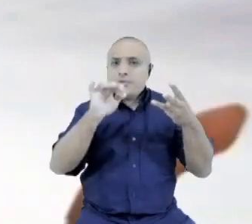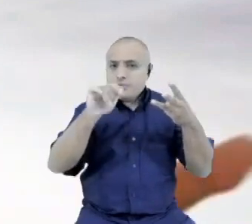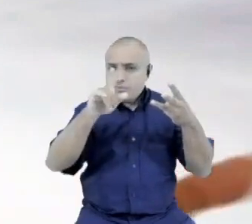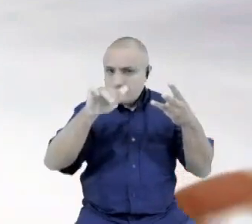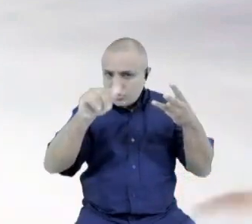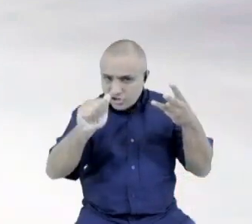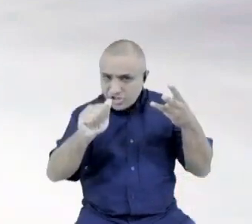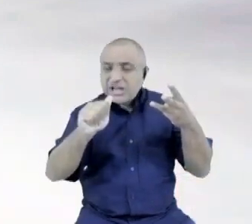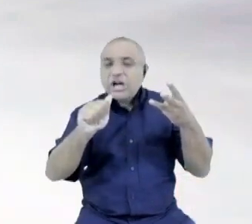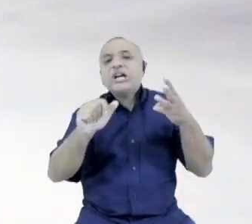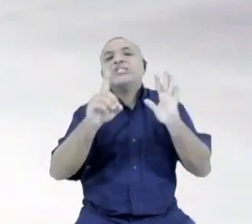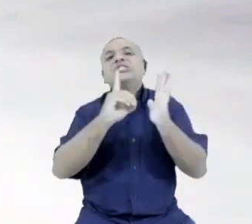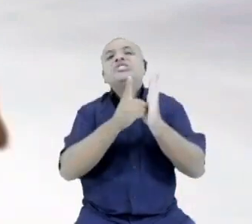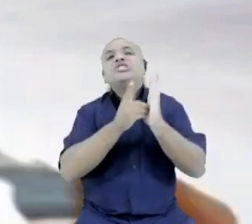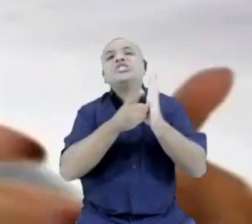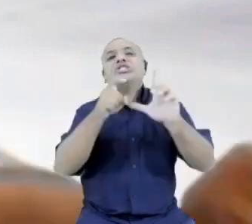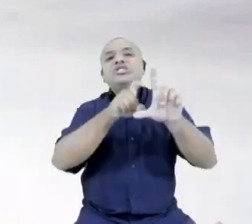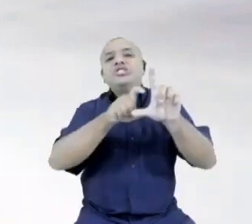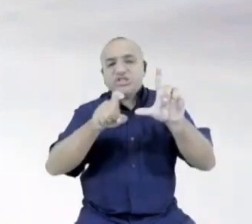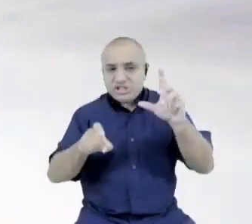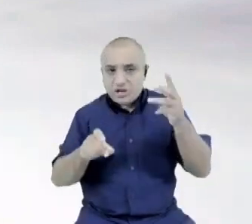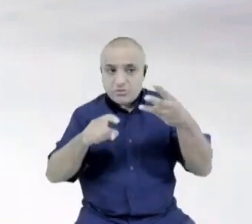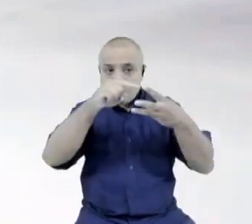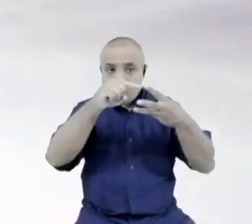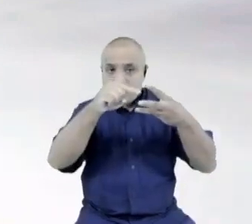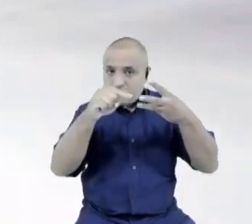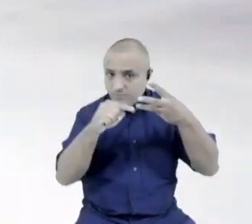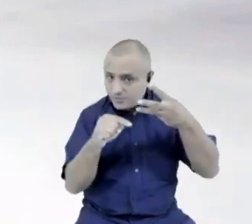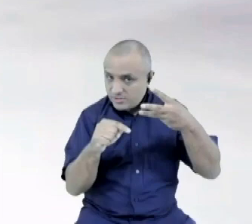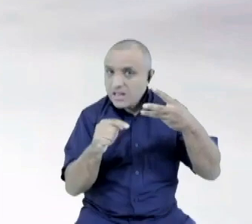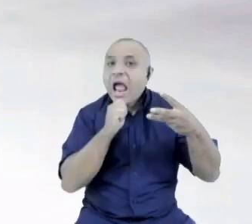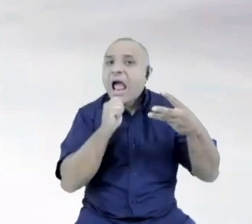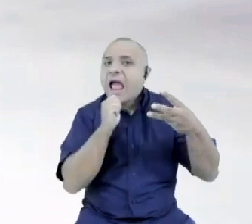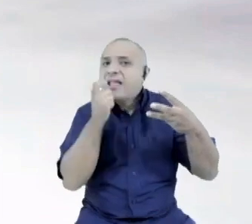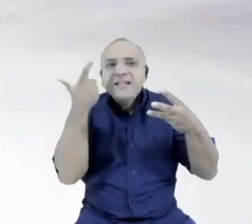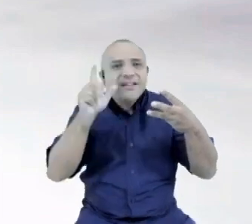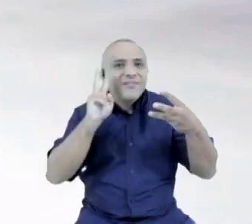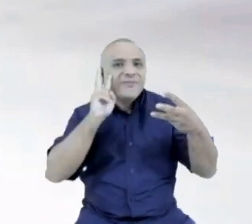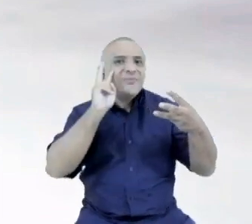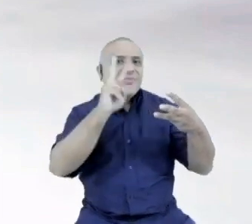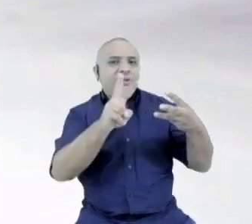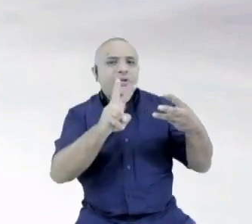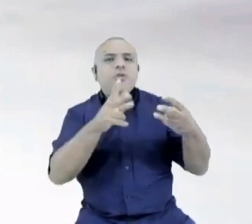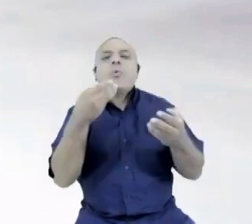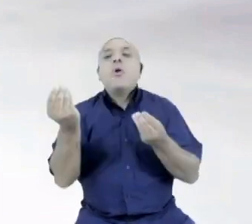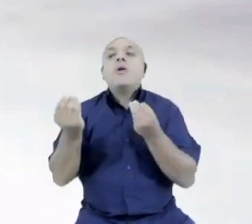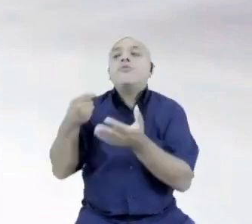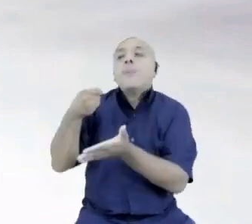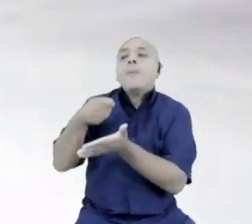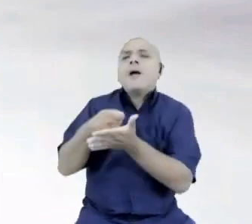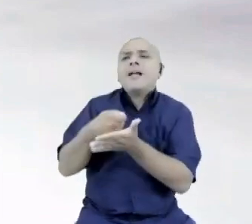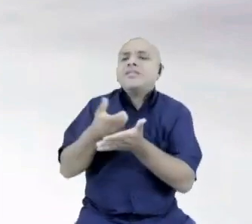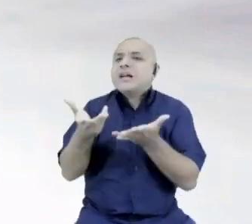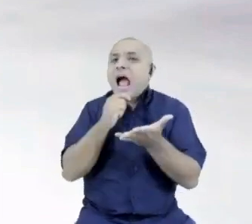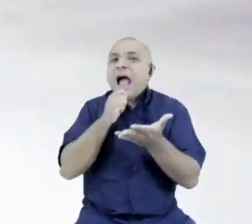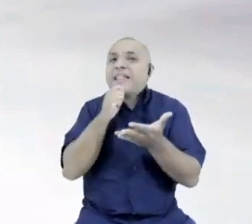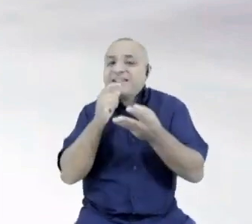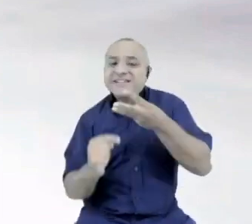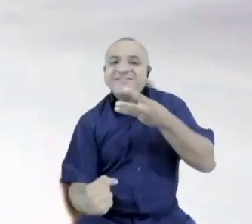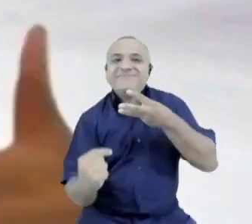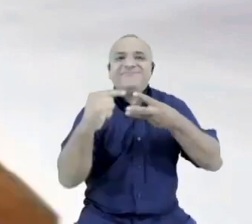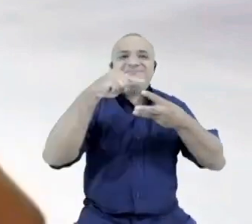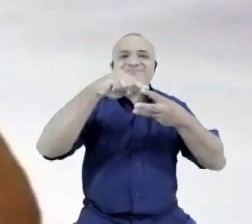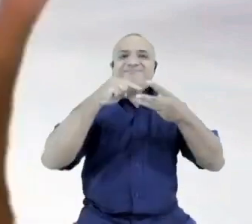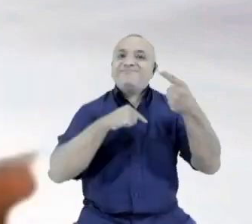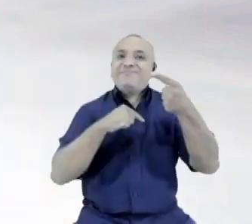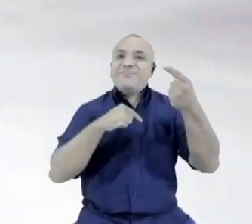Mas as 3 revoluções ainda a gente não está nem do ponto de vista de fonte pagadora, a gente ainda está na primeira revolução,